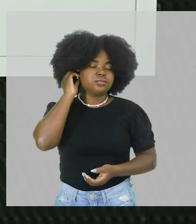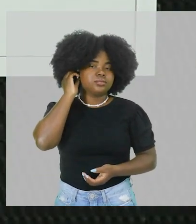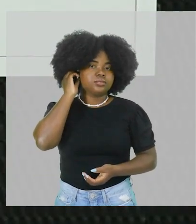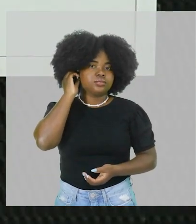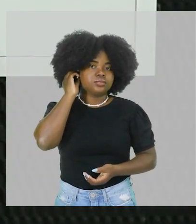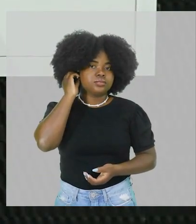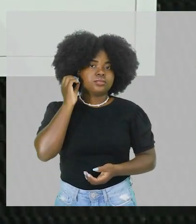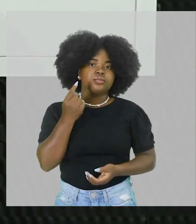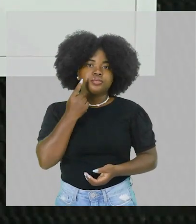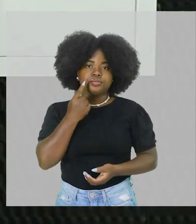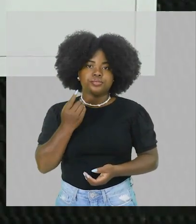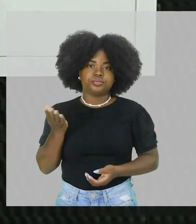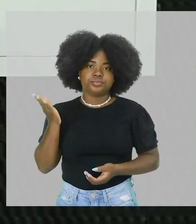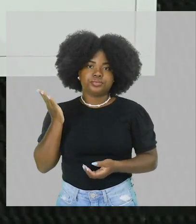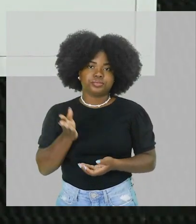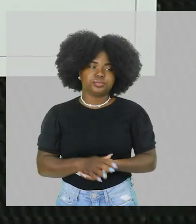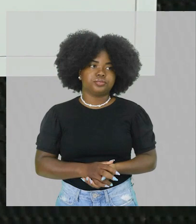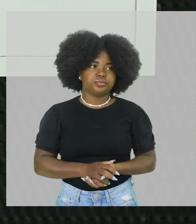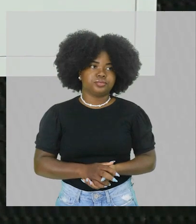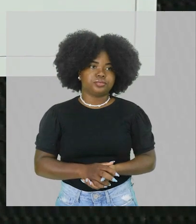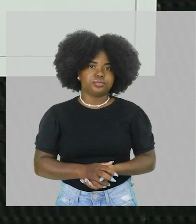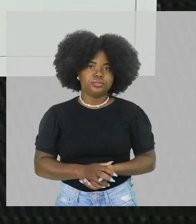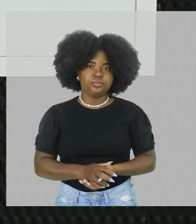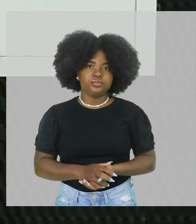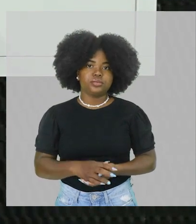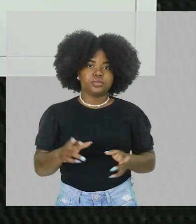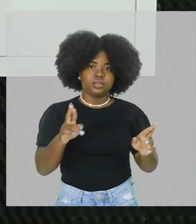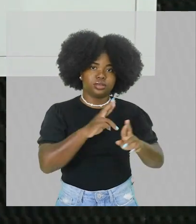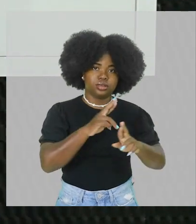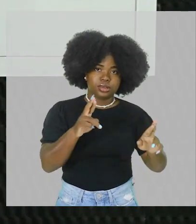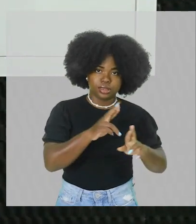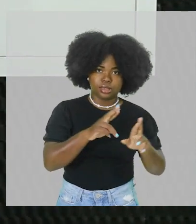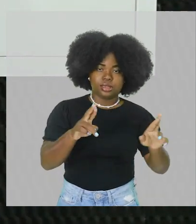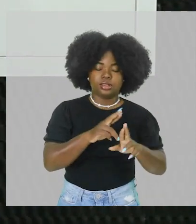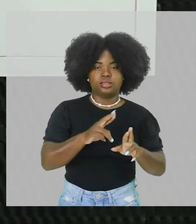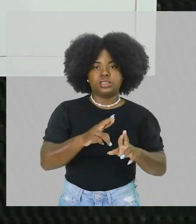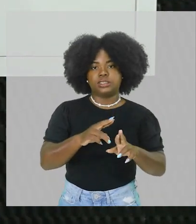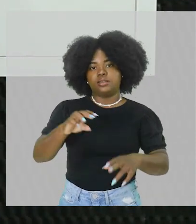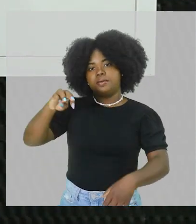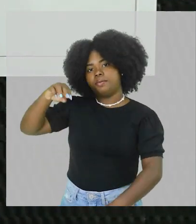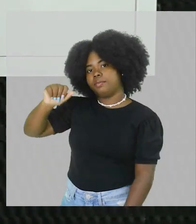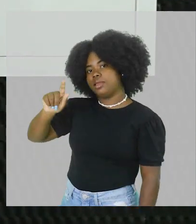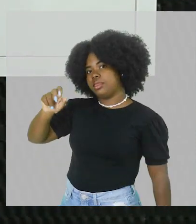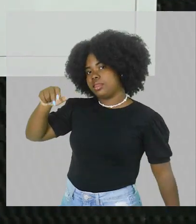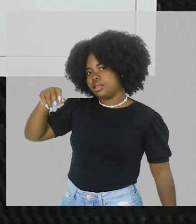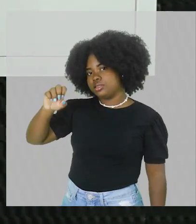Magneto, esse magneto vem de magnetismo,